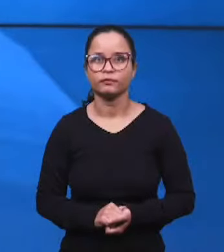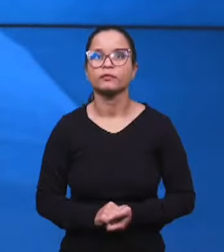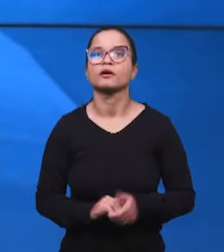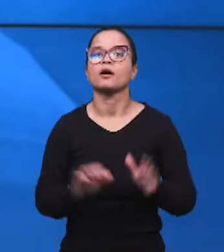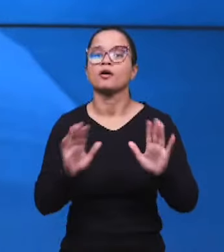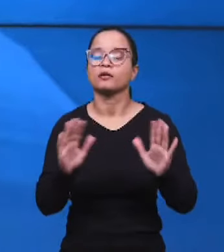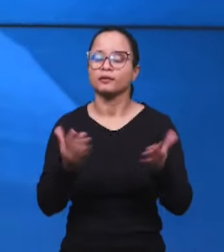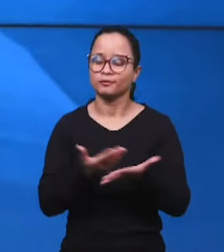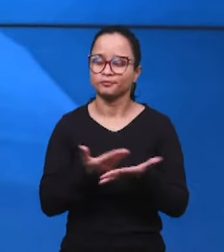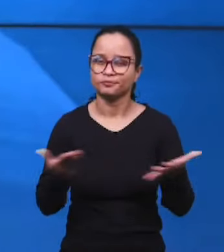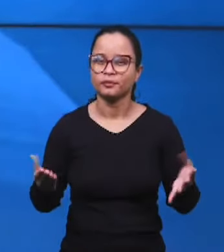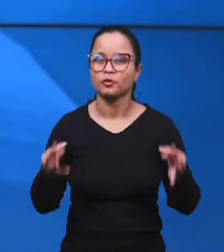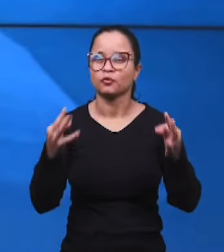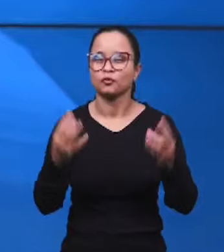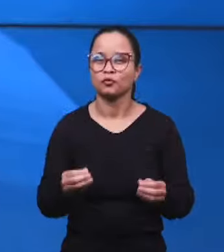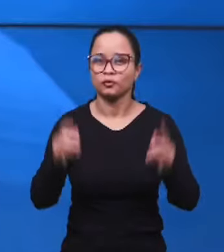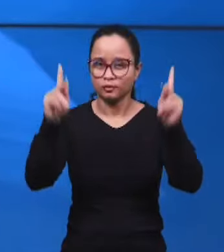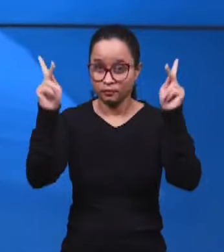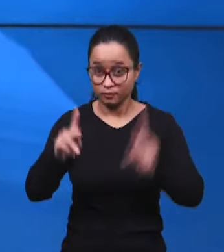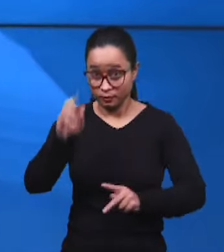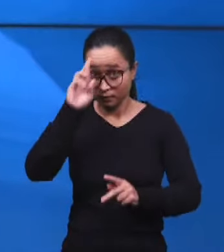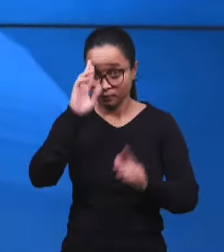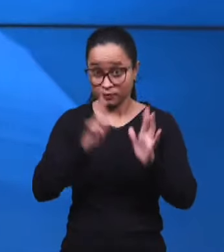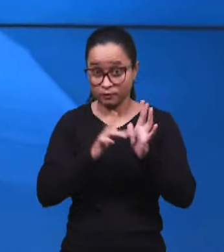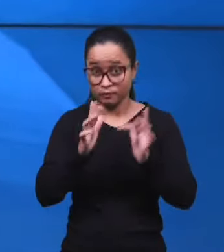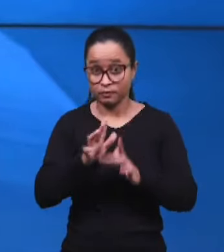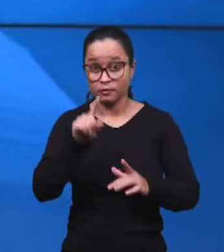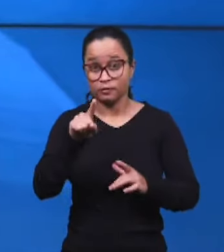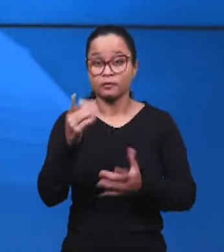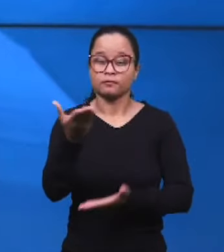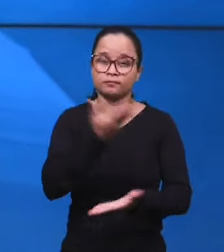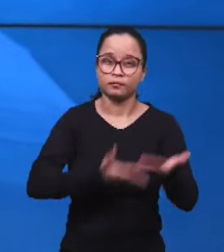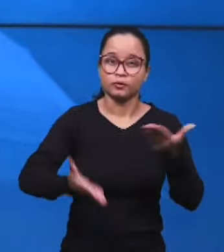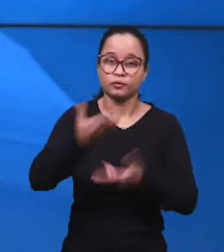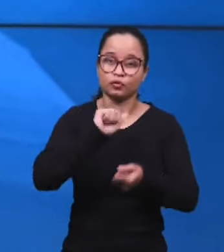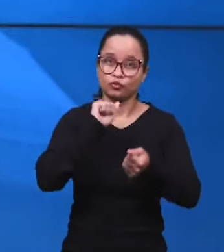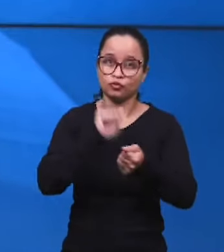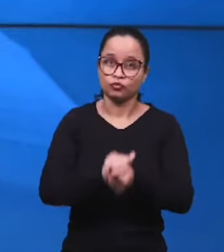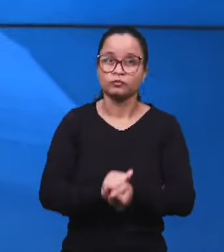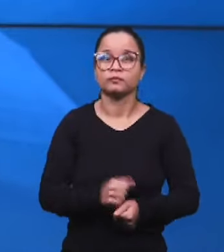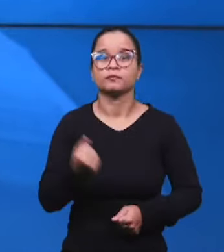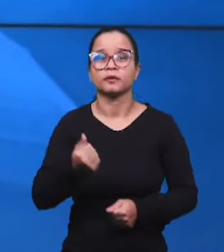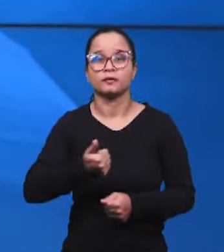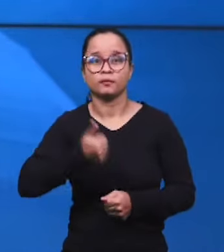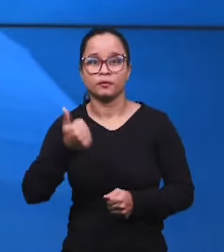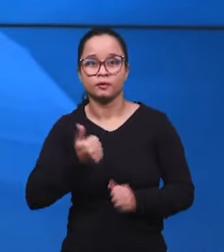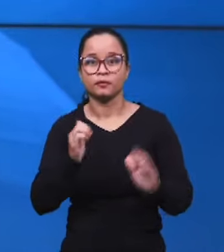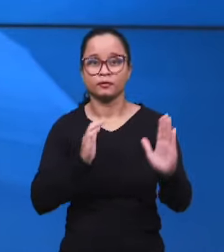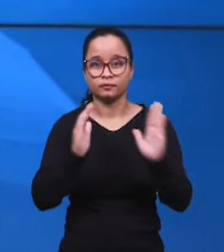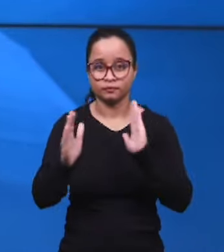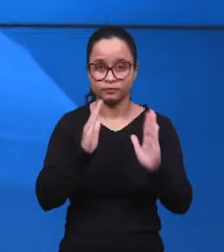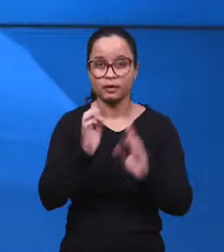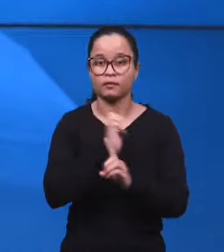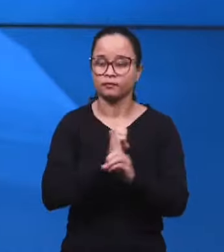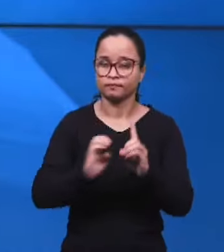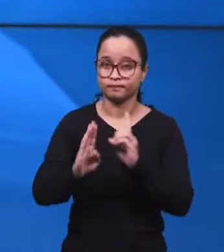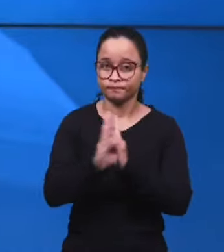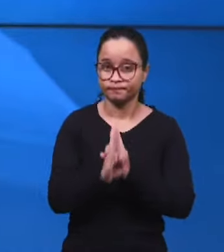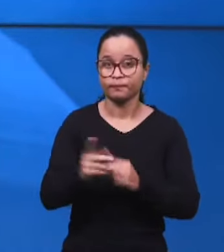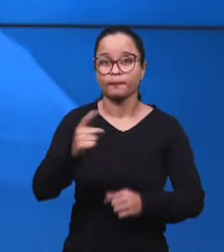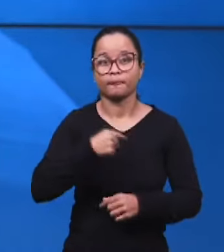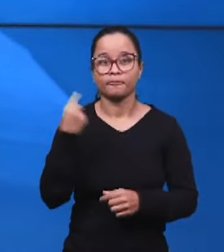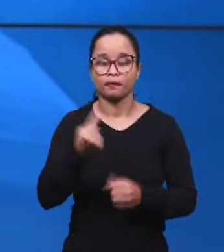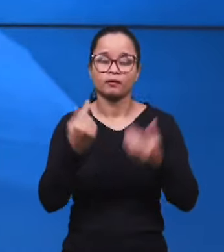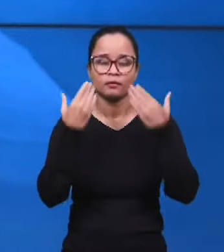Olá, eu quero cumprimentar a todos com a paz do Senhor Jesus, a você que está participando conosco nesta primeira parte da Escola Bíblica Dominical, onde nós